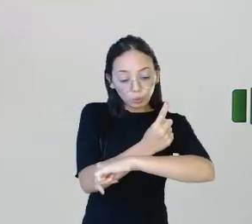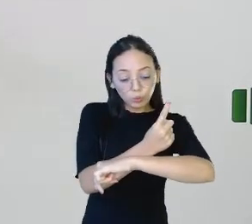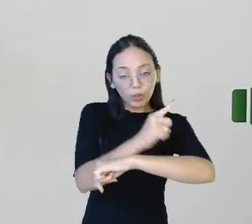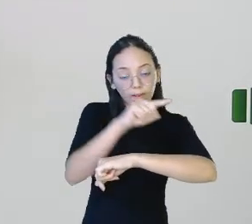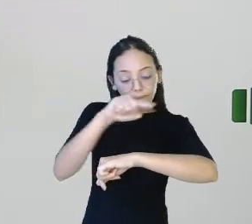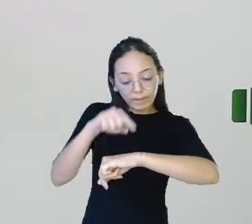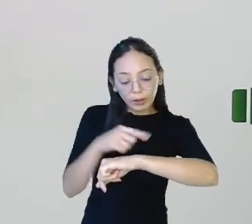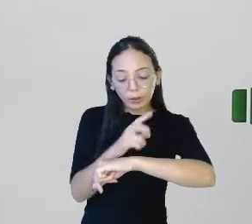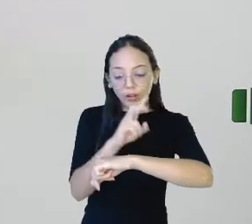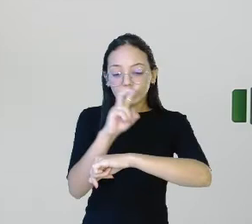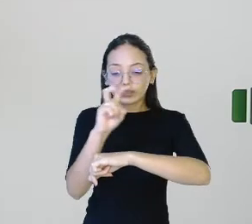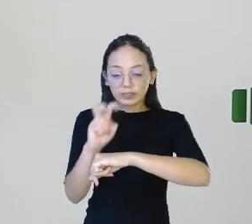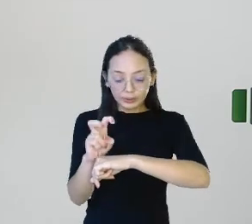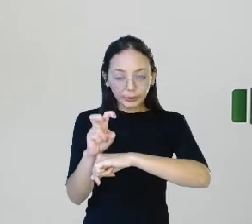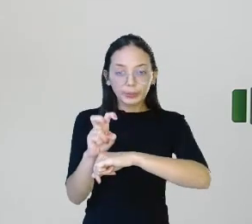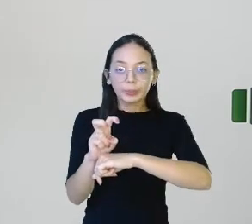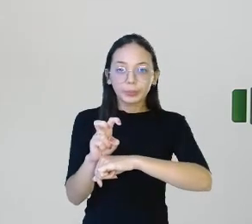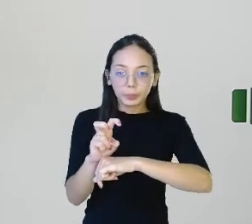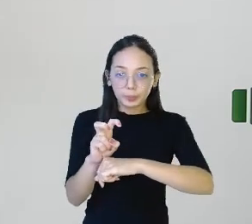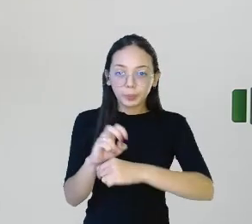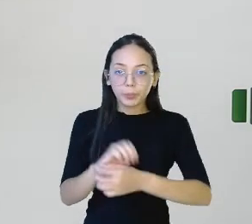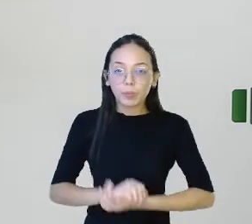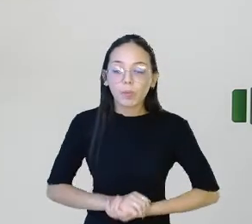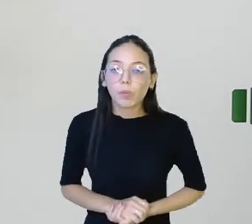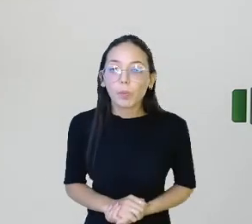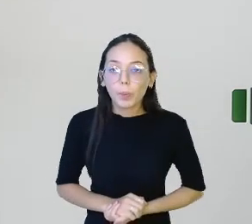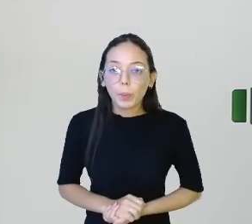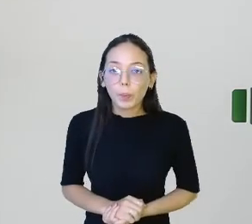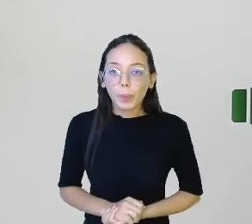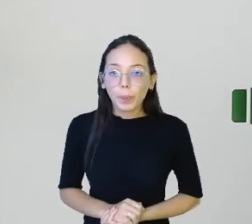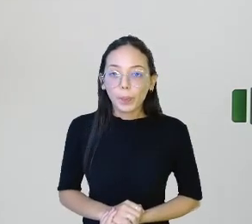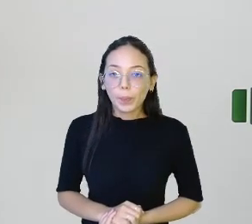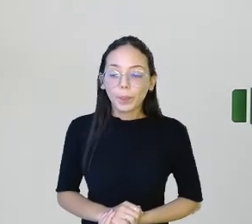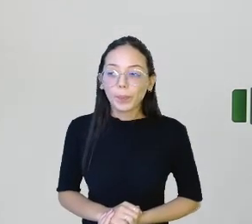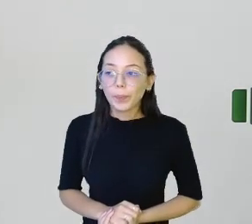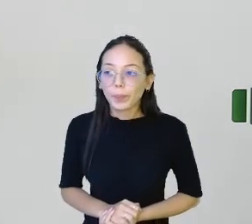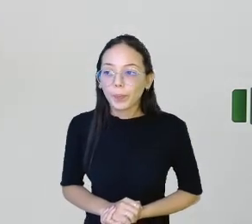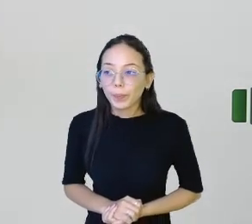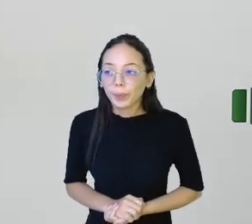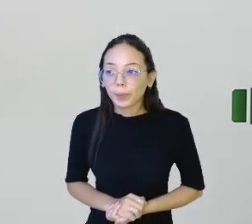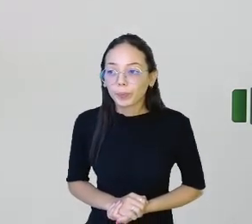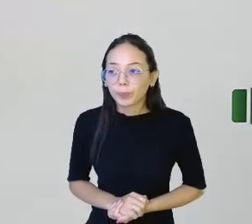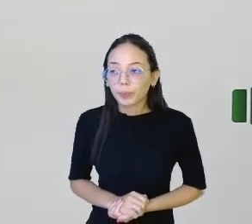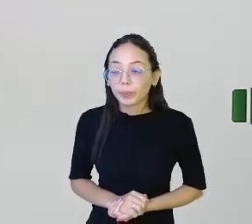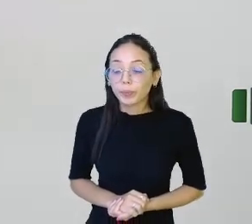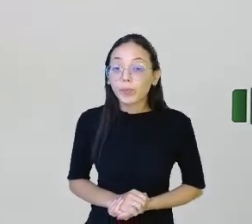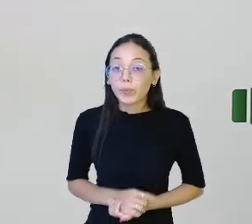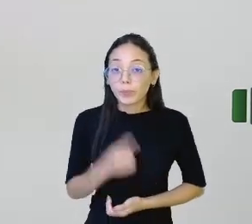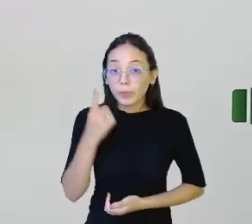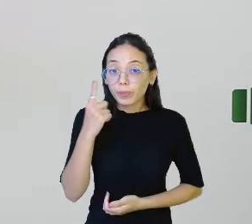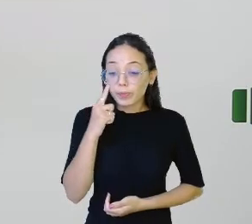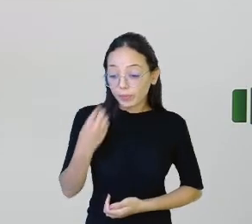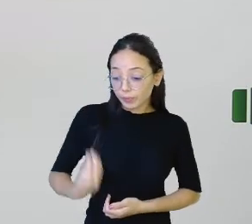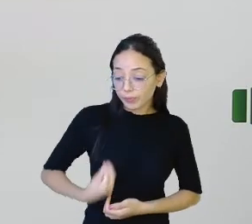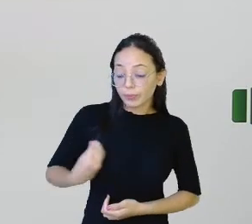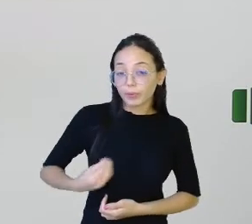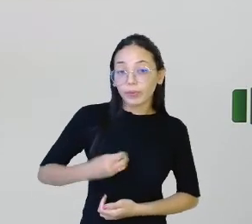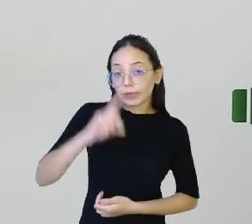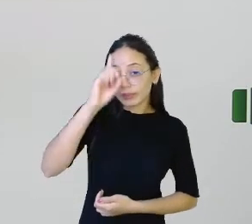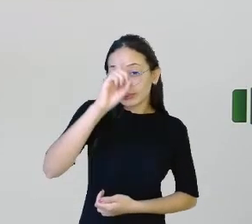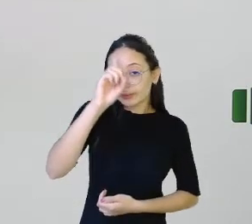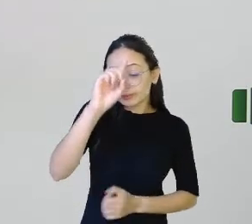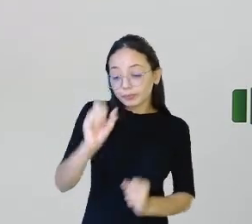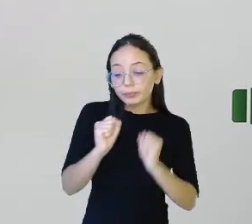e depois eu tenho o meu número decimal, beleza? No nosso cotidiano,